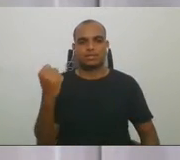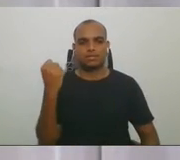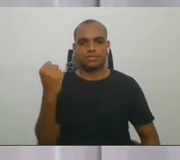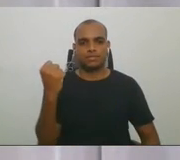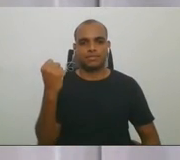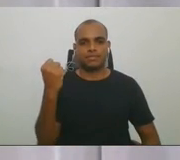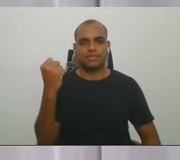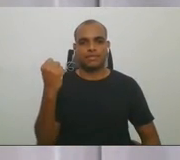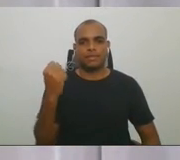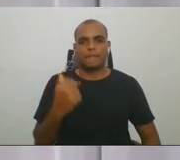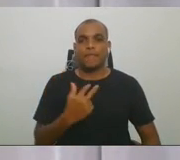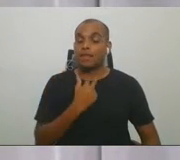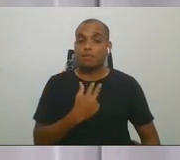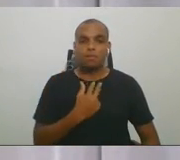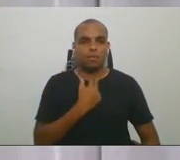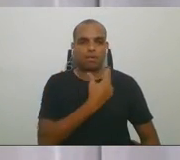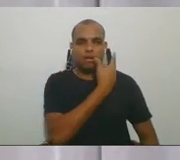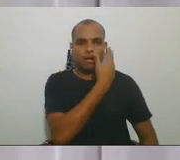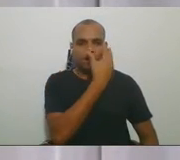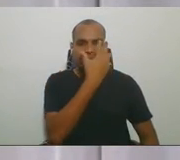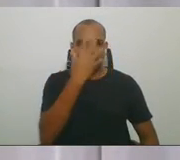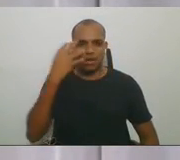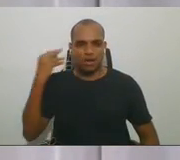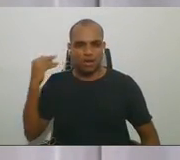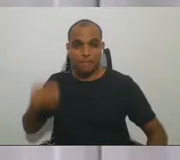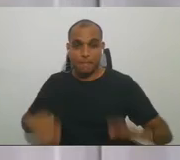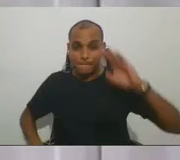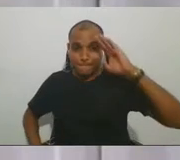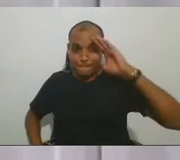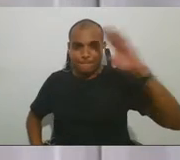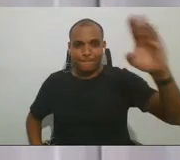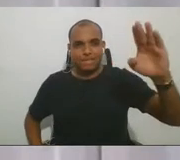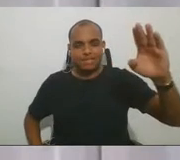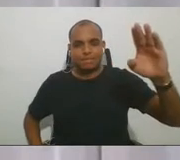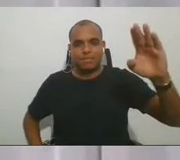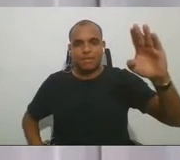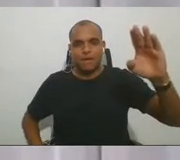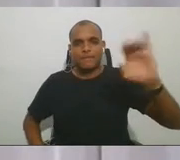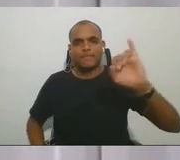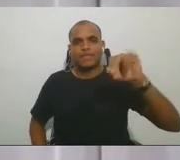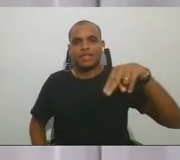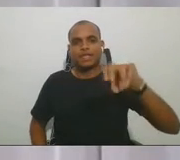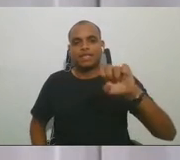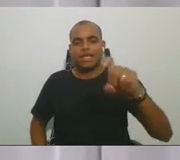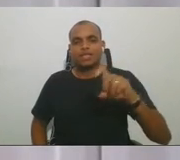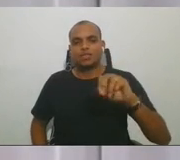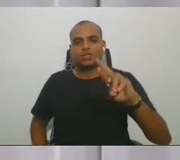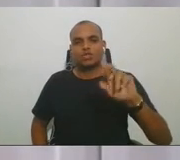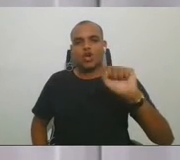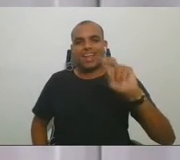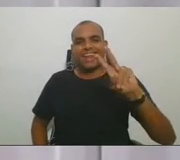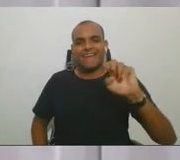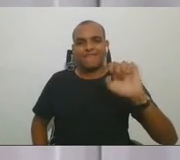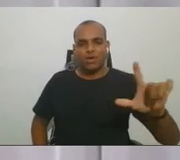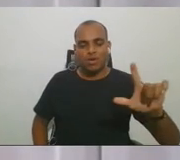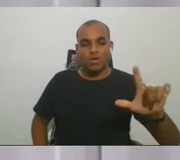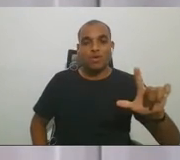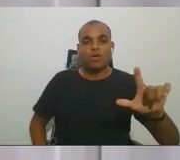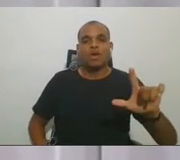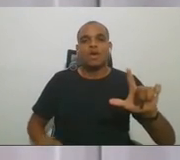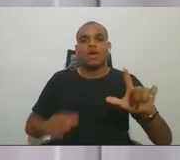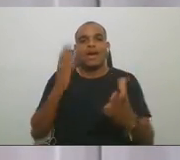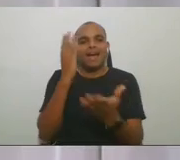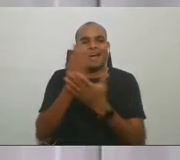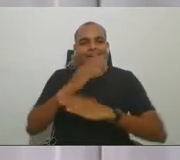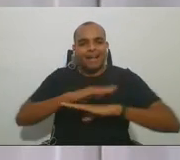devem se esquecer que o principal e inexorável cometido erradica na